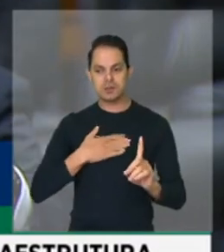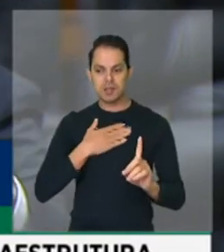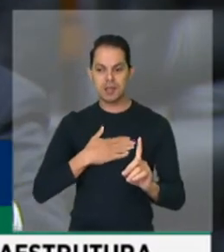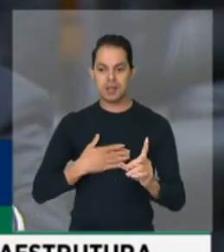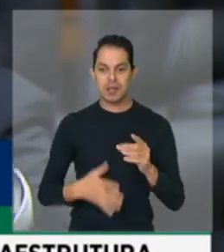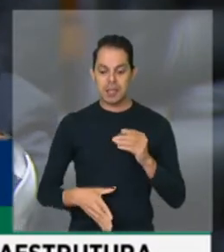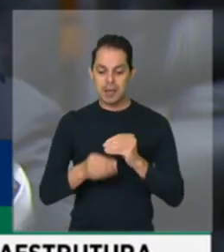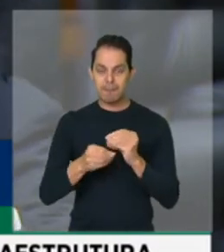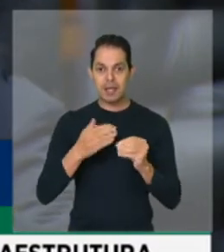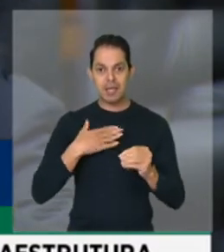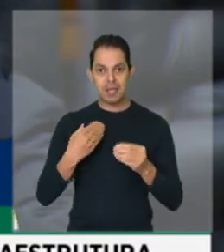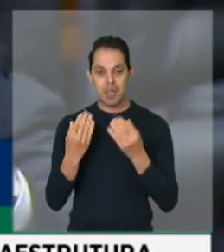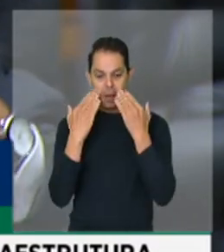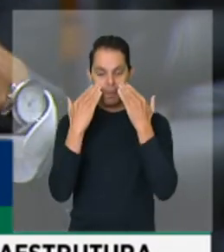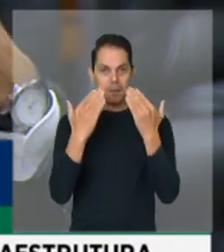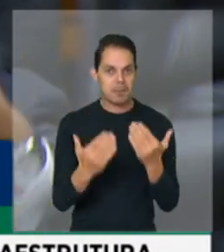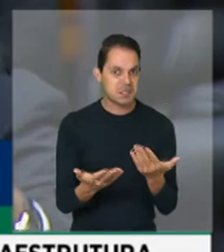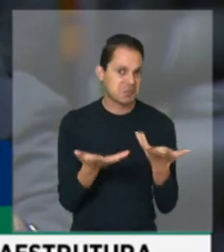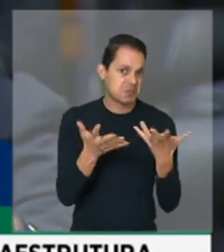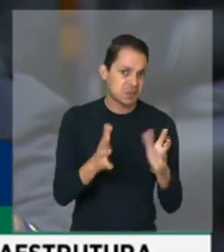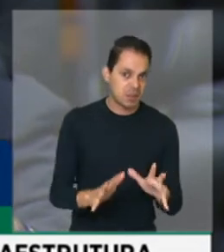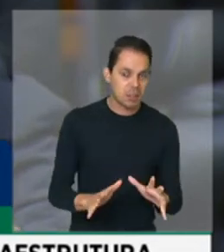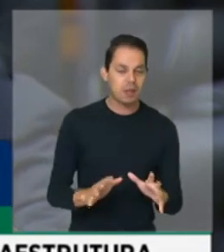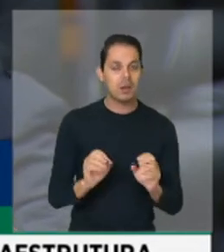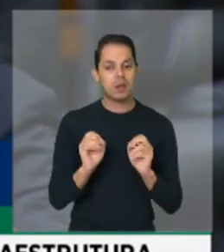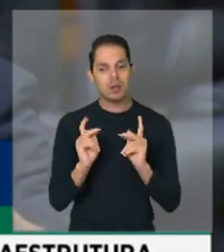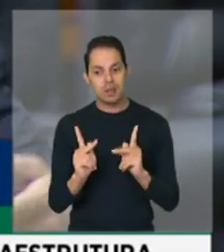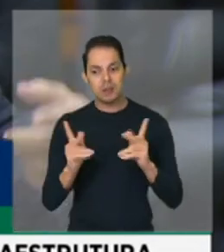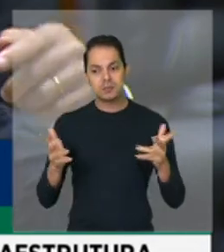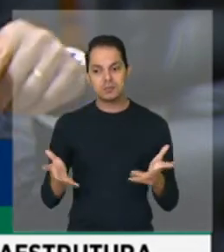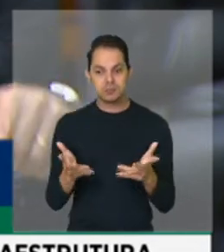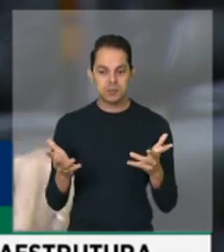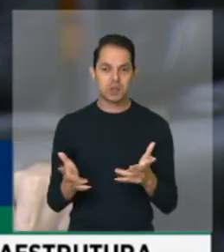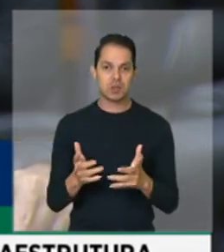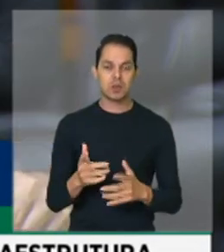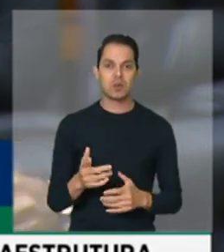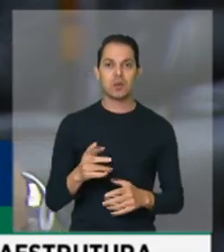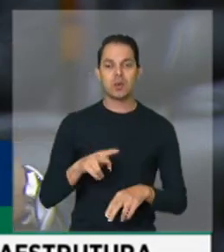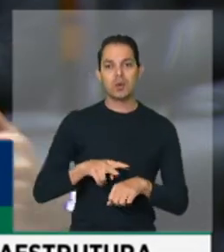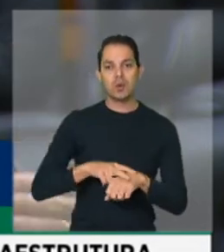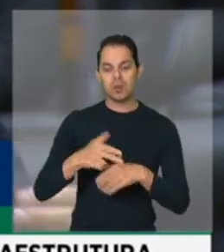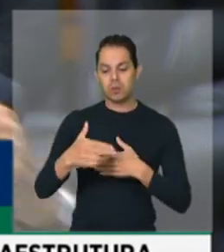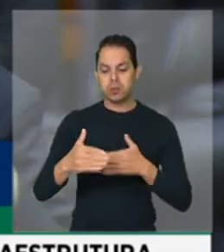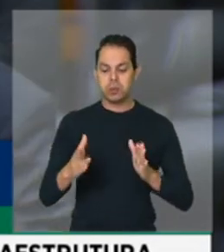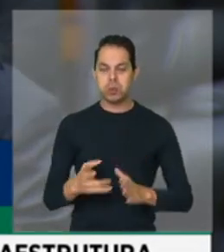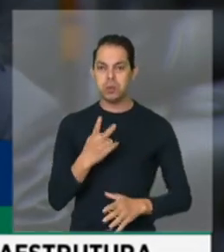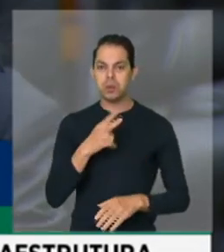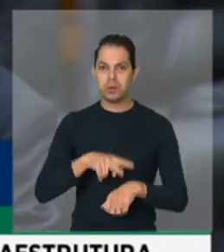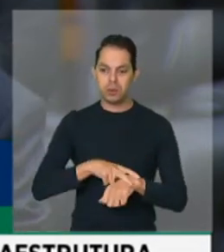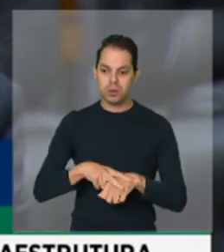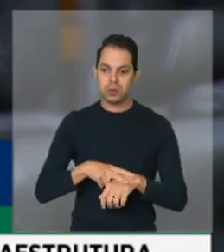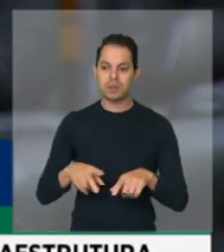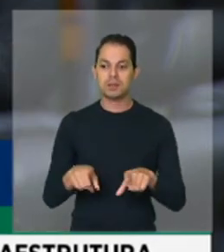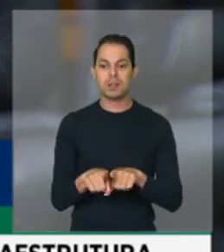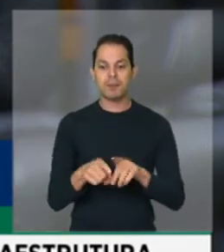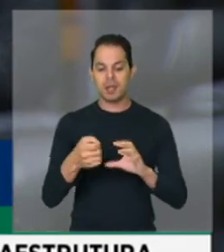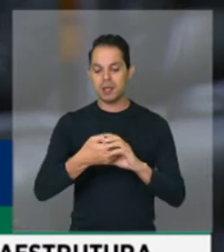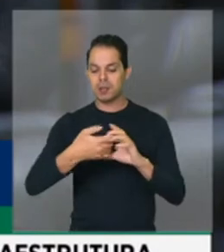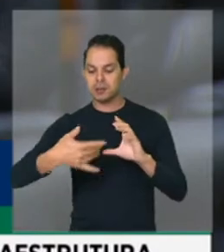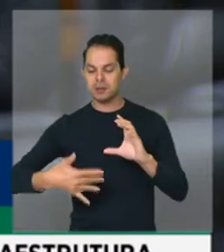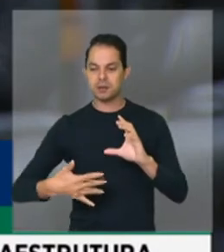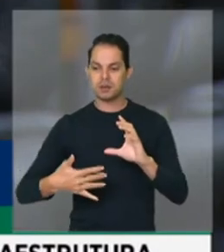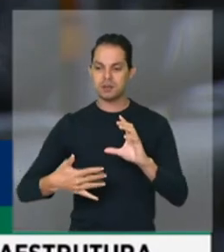emendas que apresentei, retomando o incentivo a mais para os green bonds, incluiu a exigência dos critérios